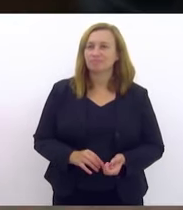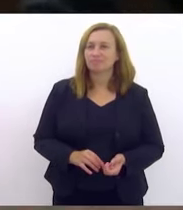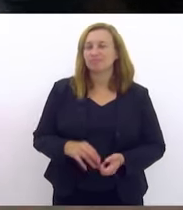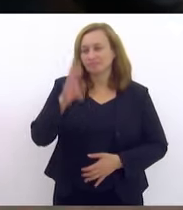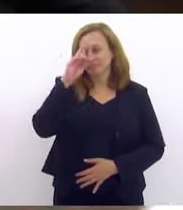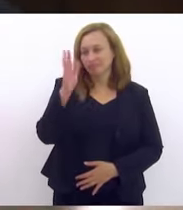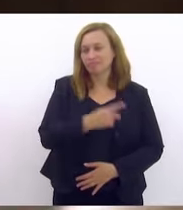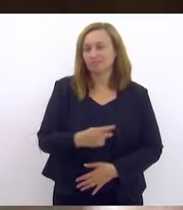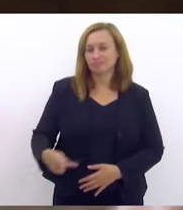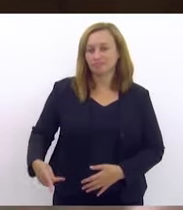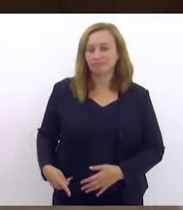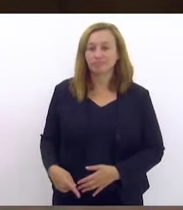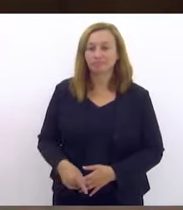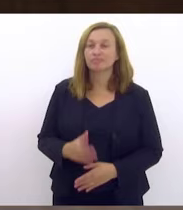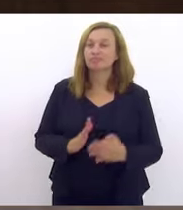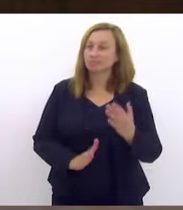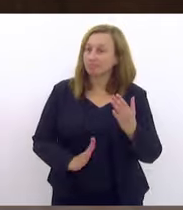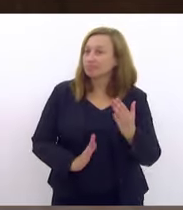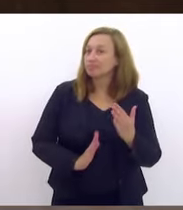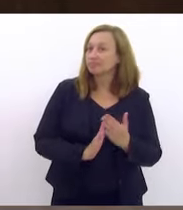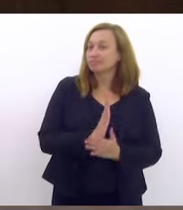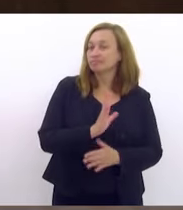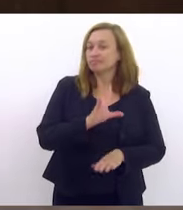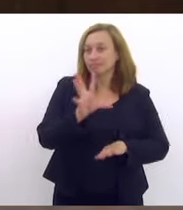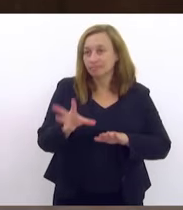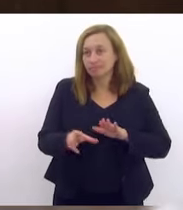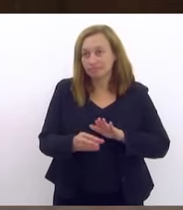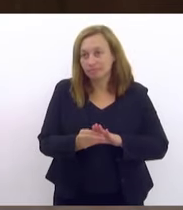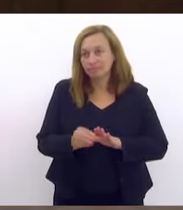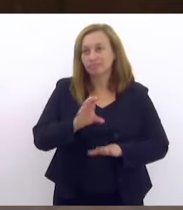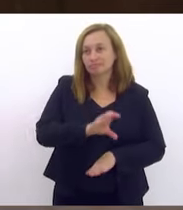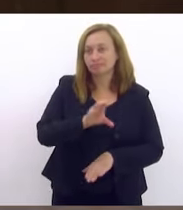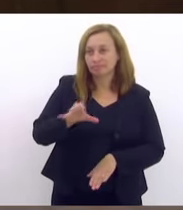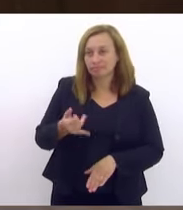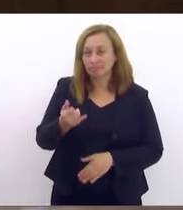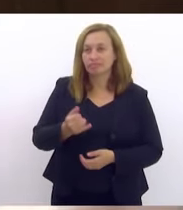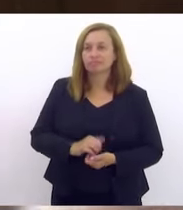Senhor presidente, parecer é favorável com as emendas da CCJ.